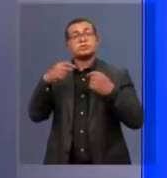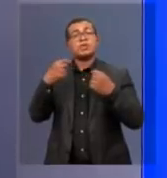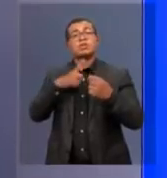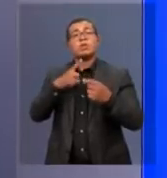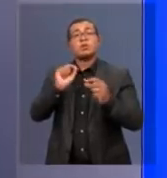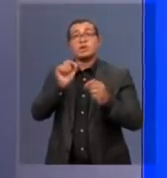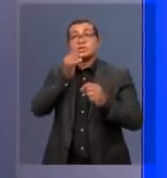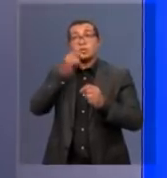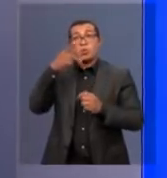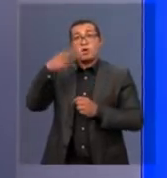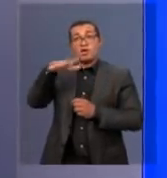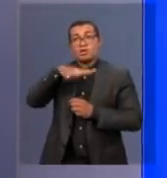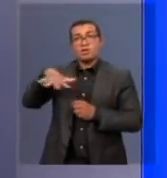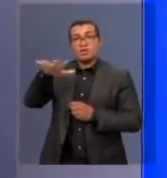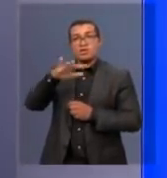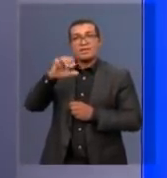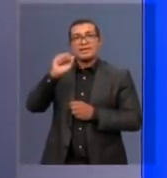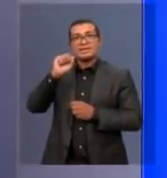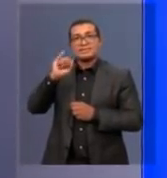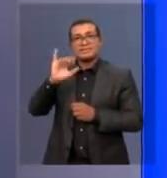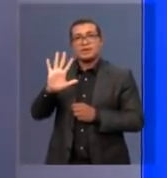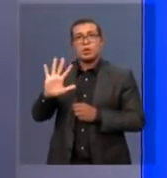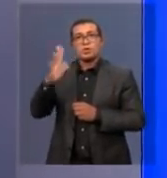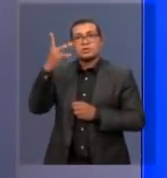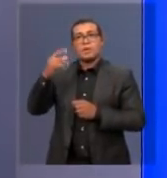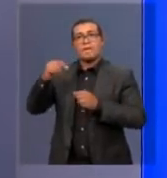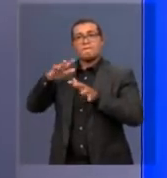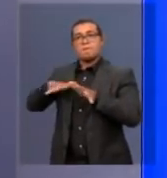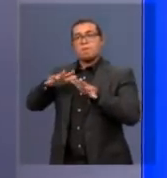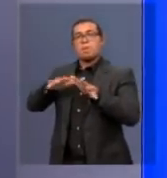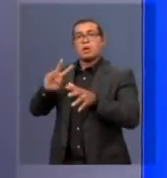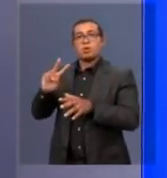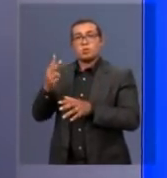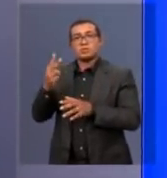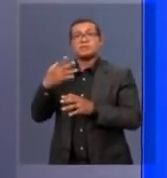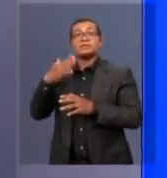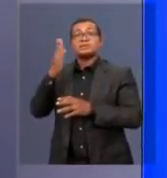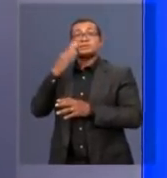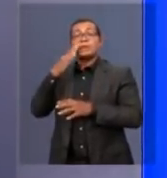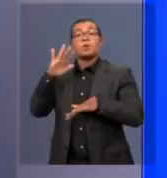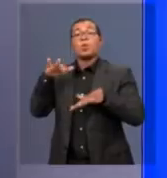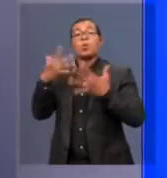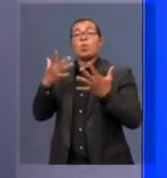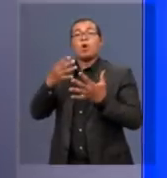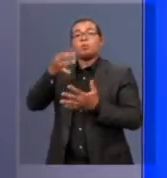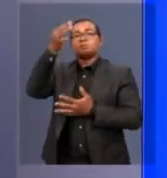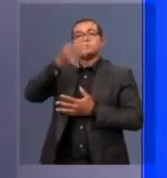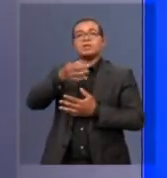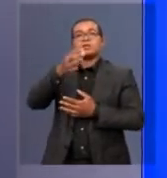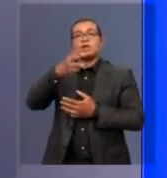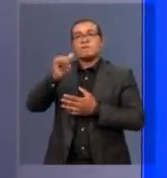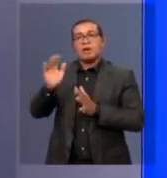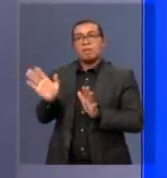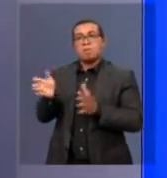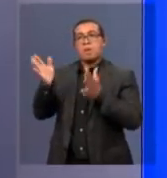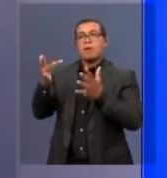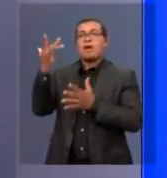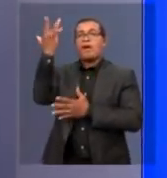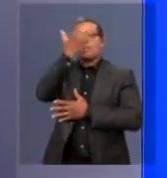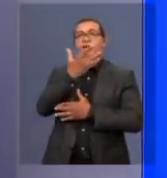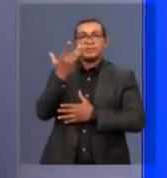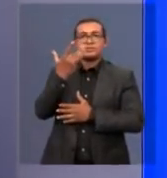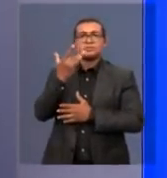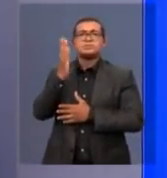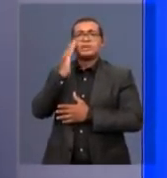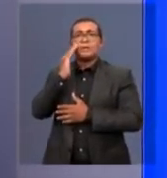local se acontecer o cenário de duas organização já sabemos qual é o partido que vai dar palanque para o haddad e nós